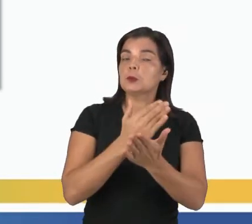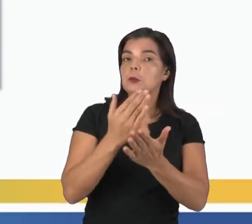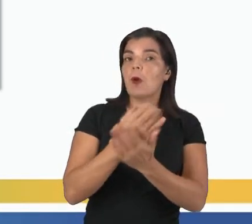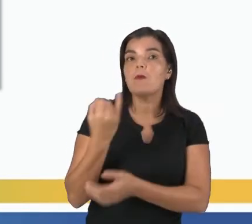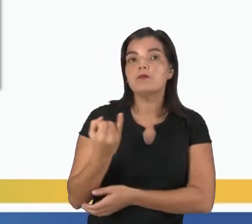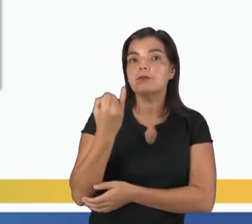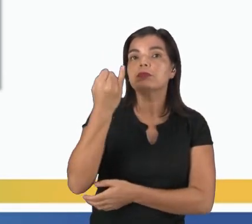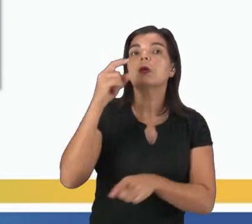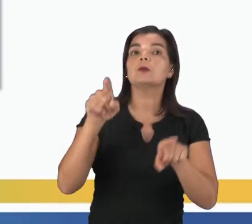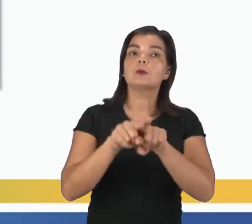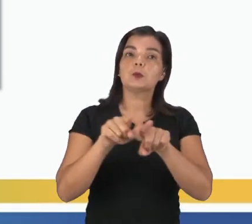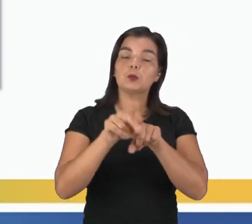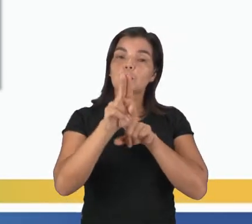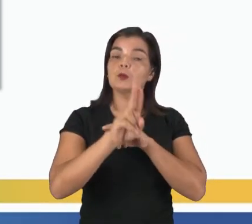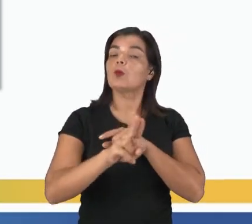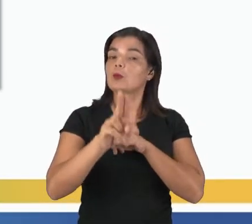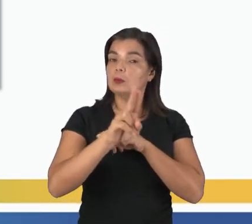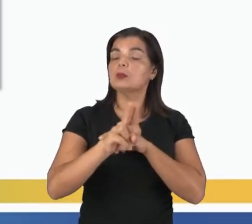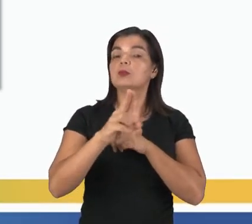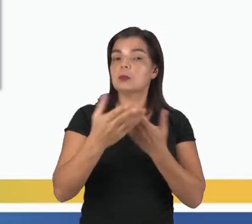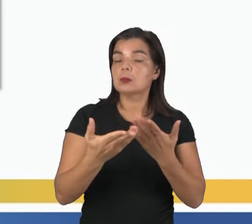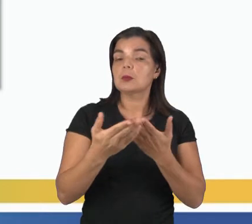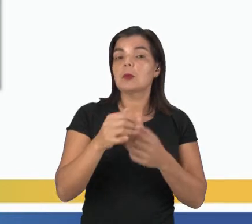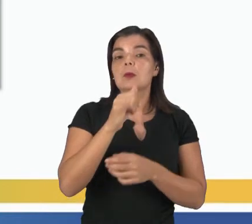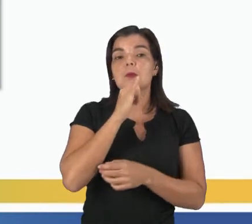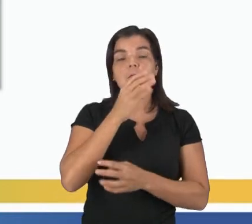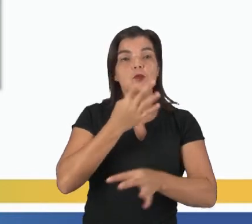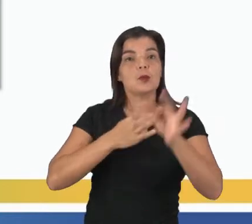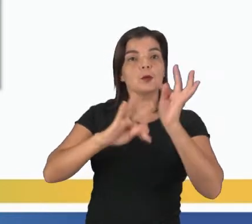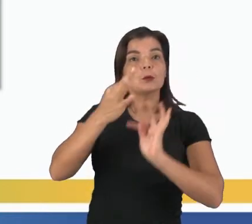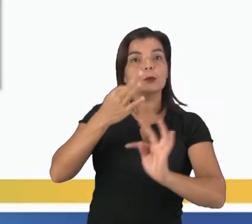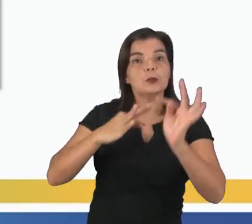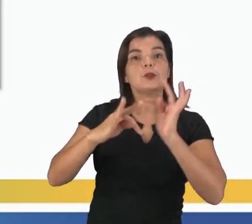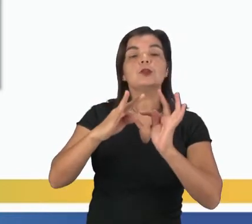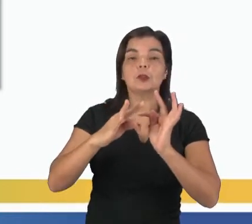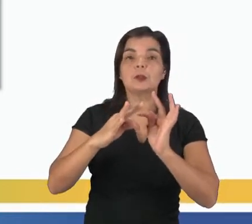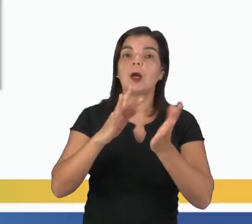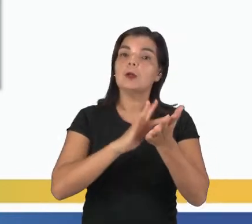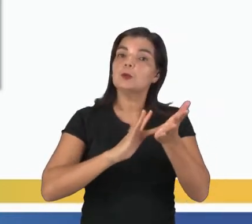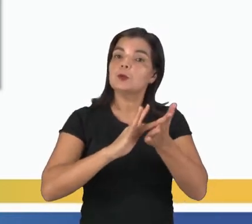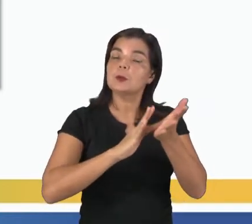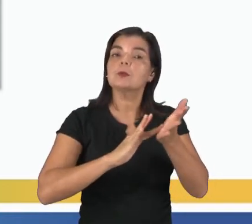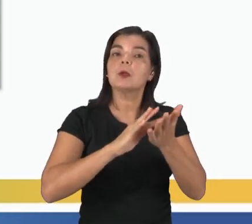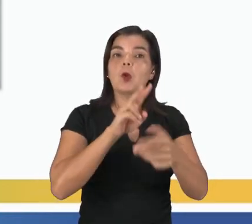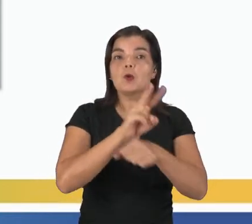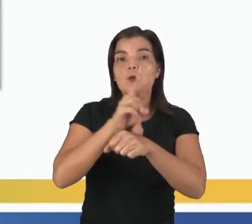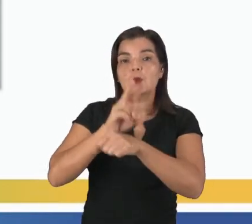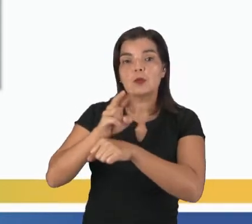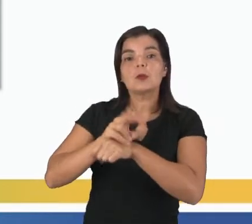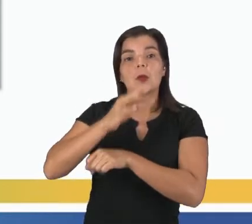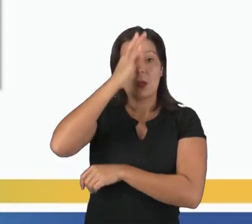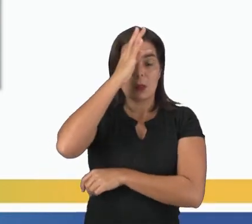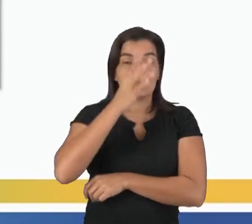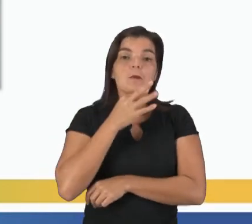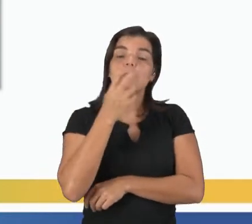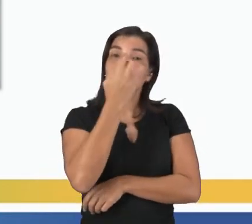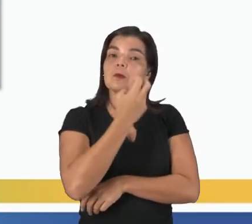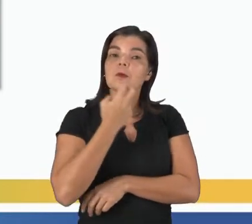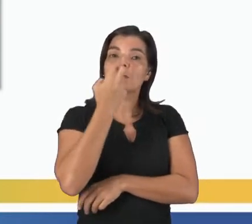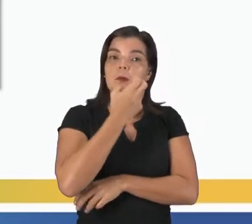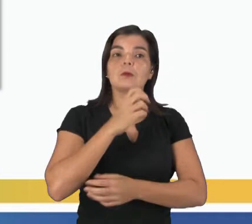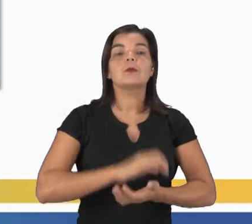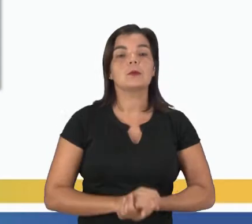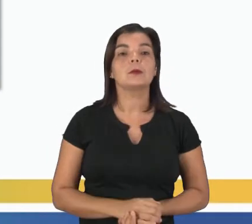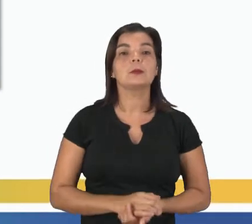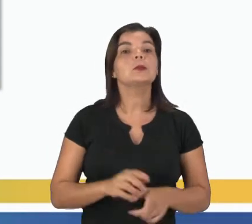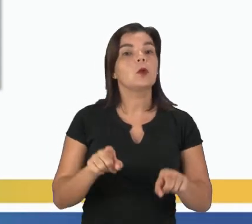de fundamentos para o candomblé, assim como o uso de tecnologias digitais na preservação de tradições orais.